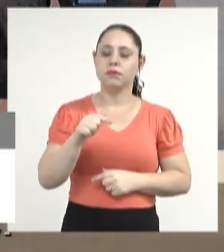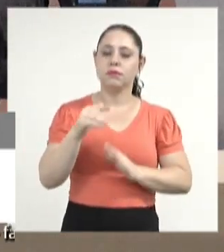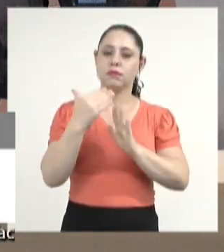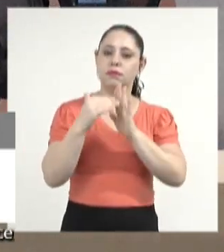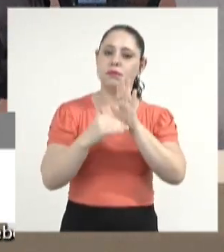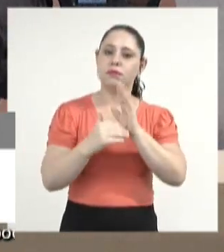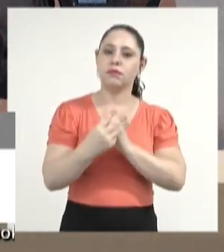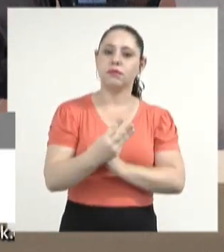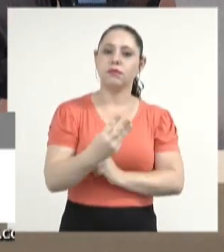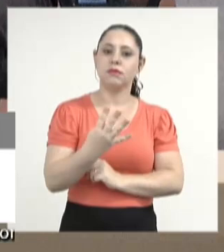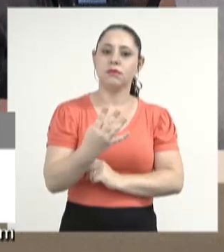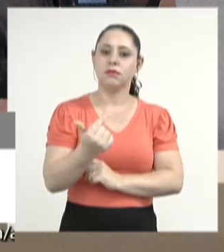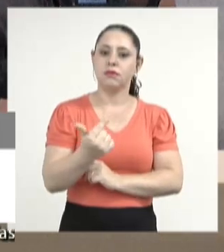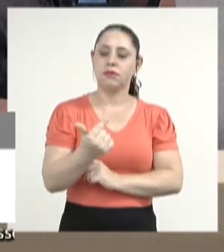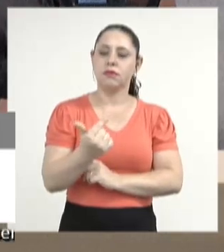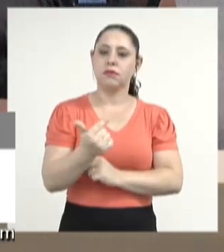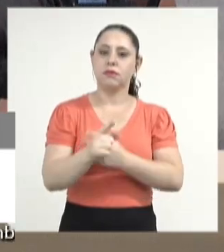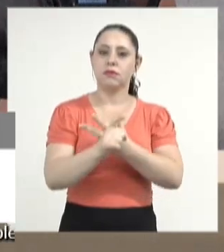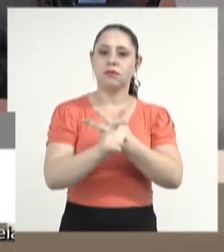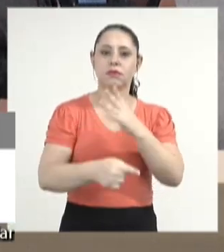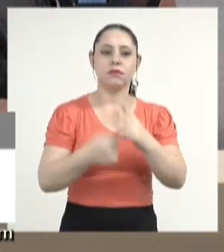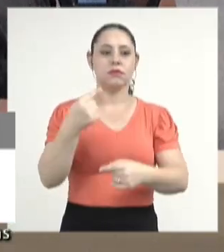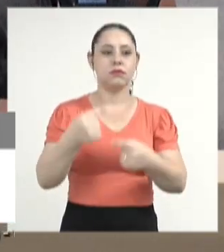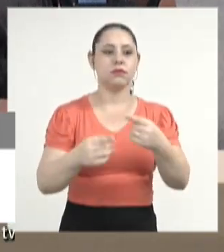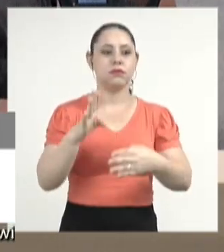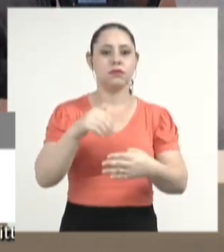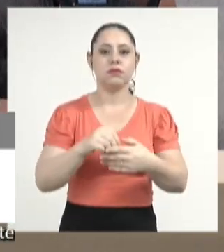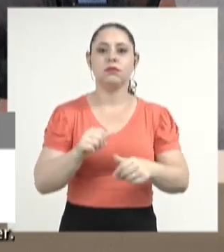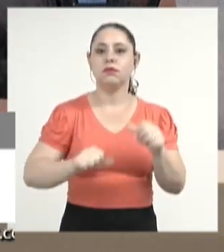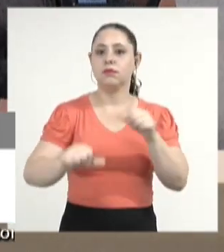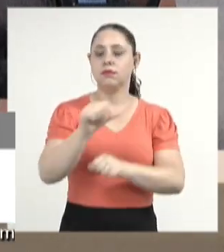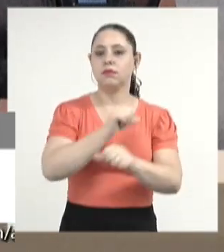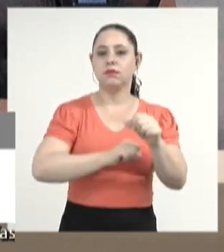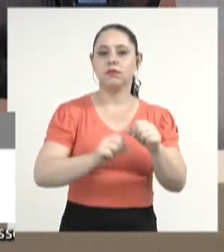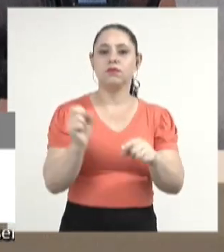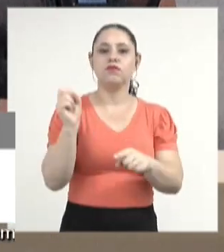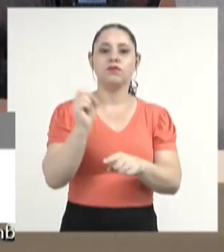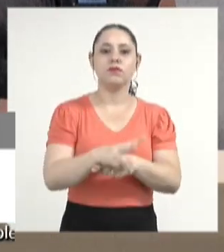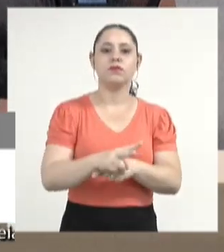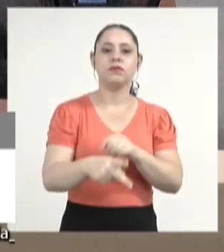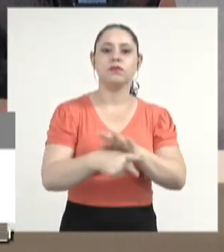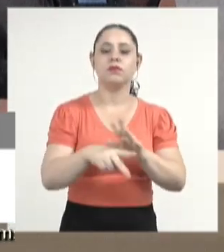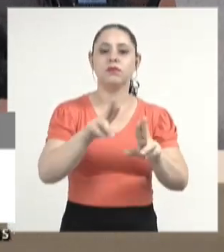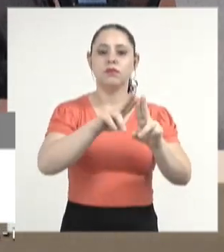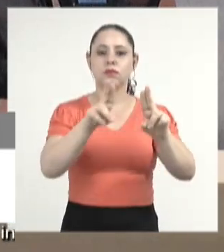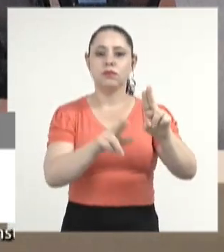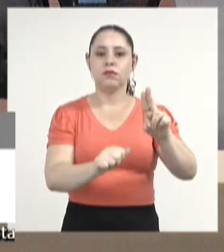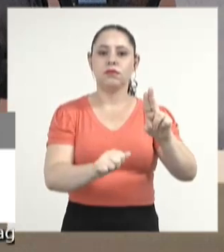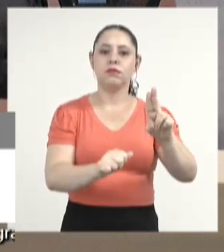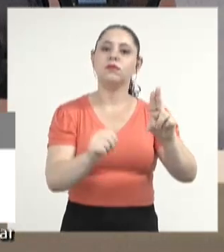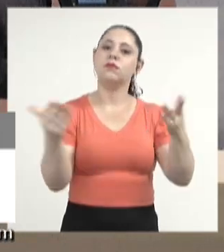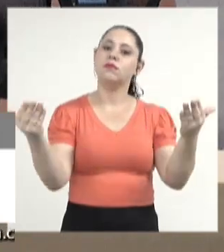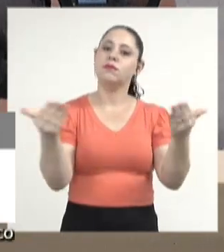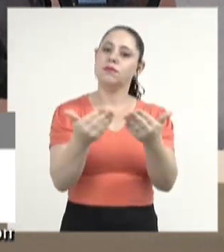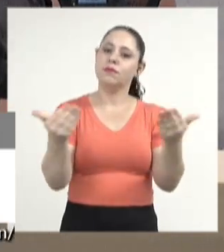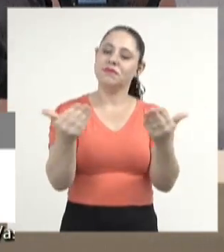lei 342 do Executivo em primeira votação, que altera o quadro de cargos da UEMS. Pautado para hoje, vamos também falar